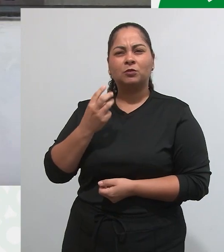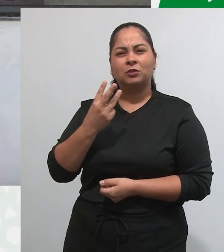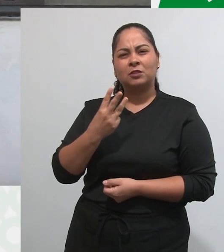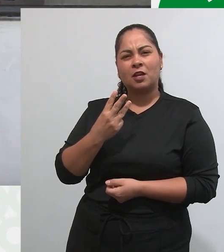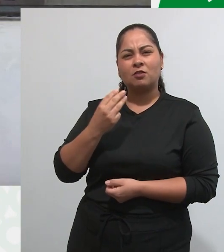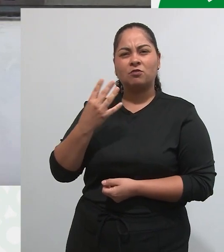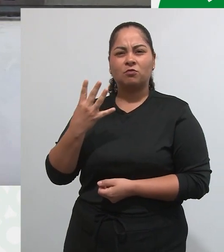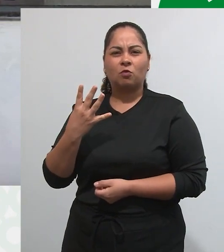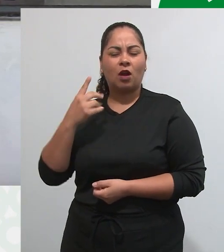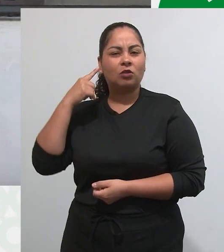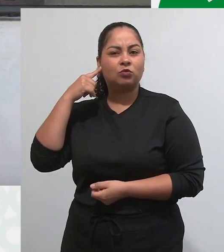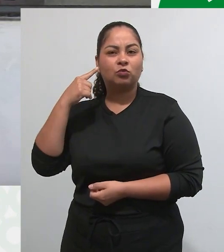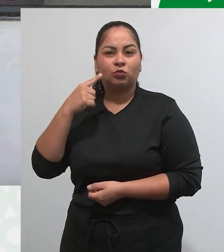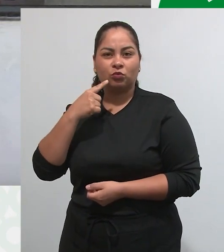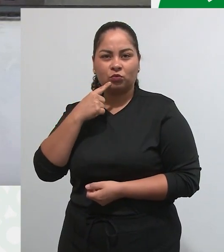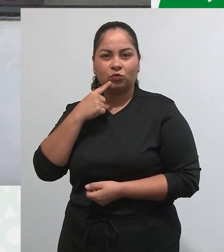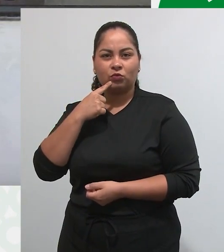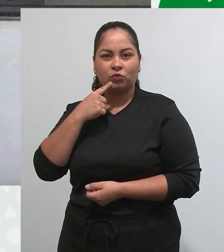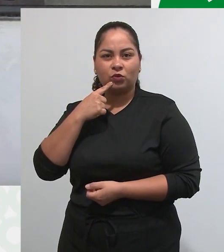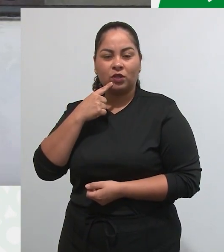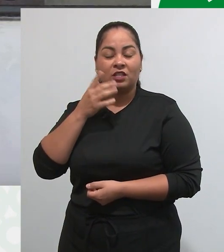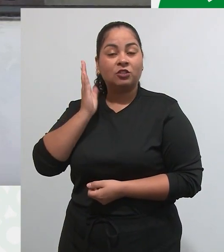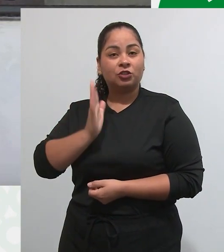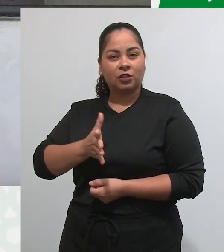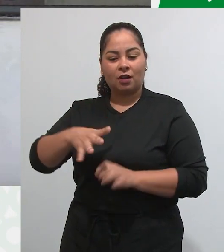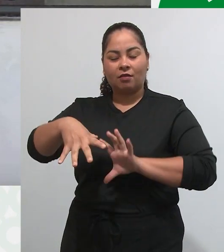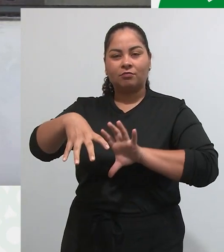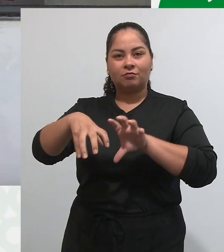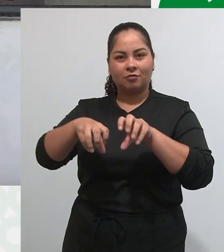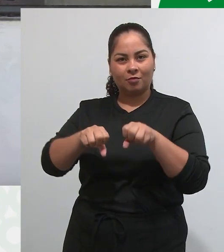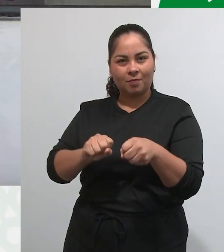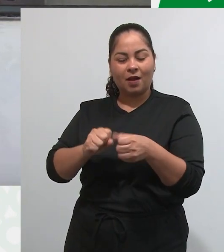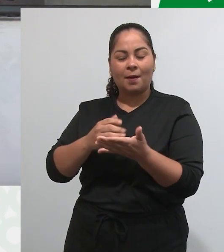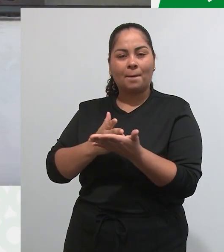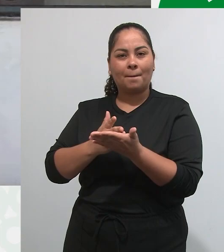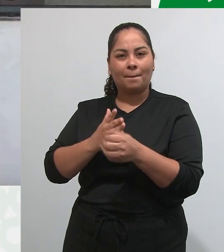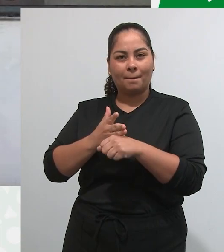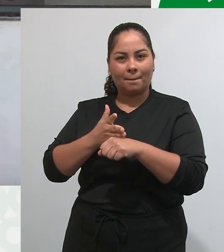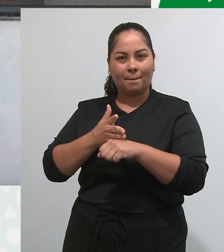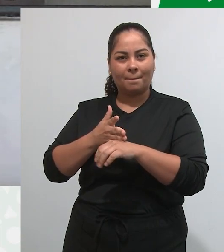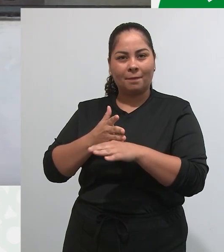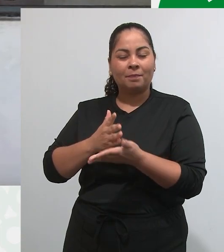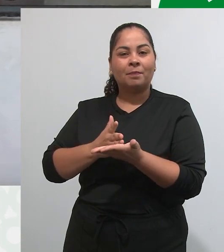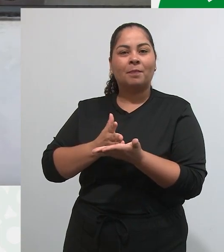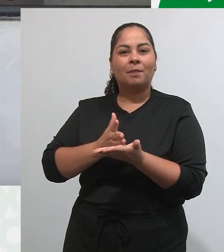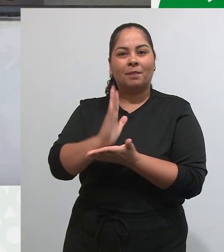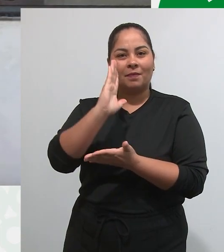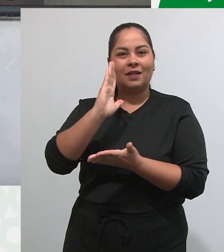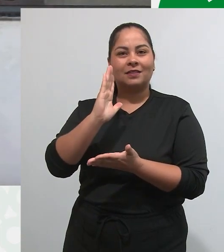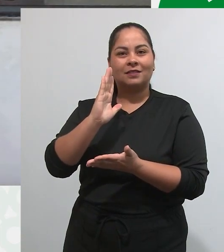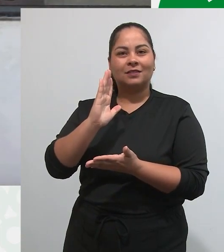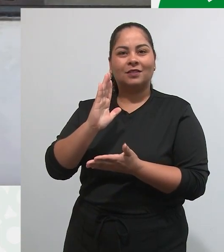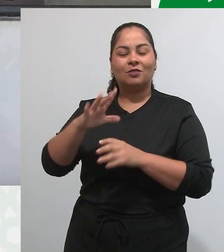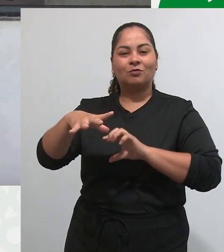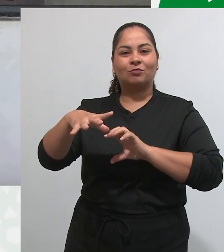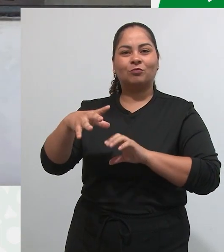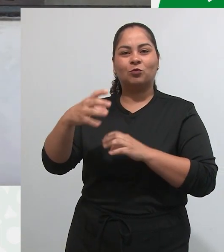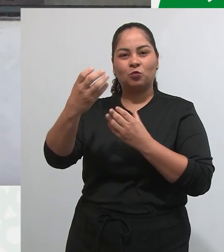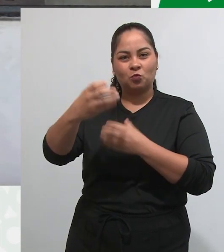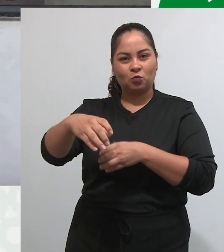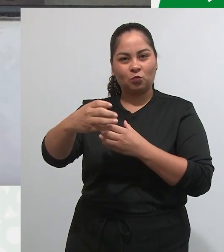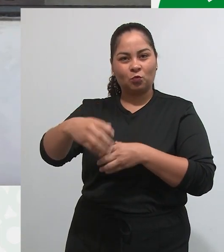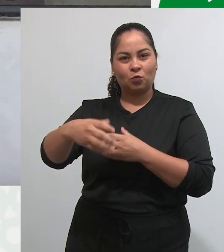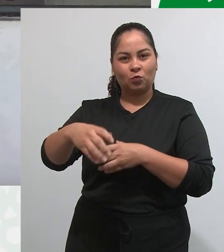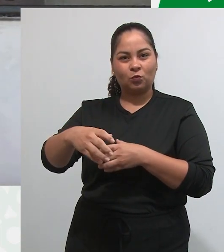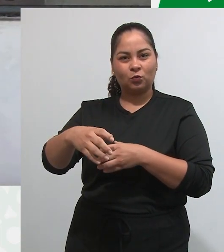4 surdos que hoje são educadores também, já formados, passaram no concurso do Estado. 2